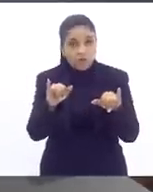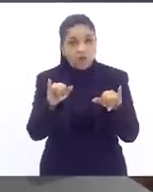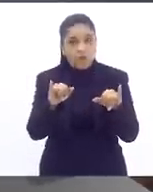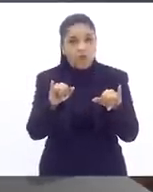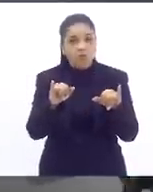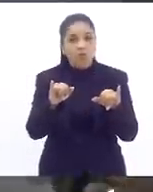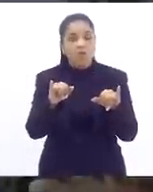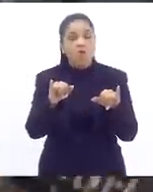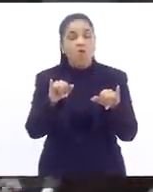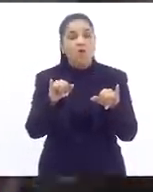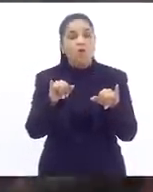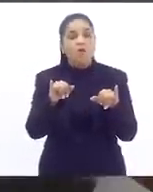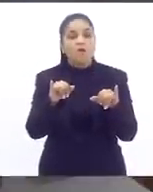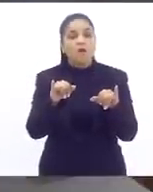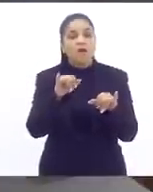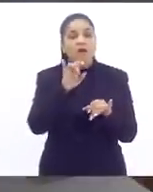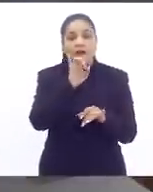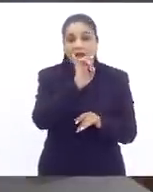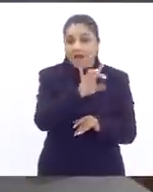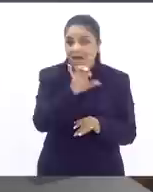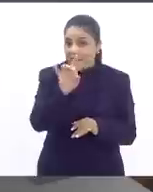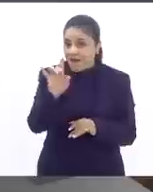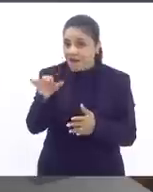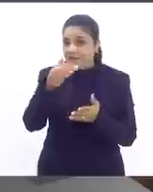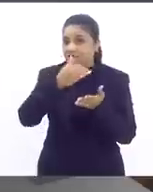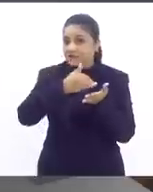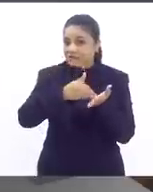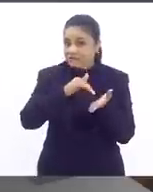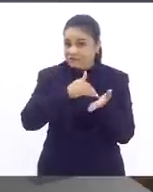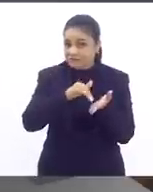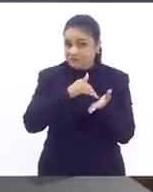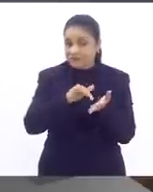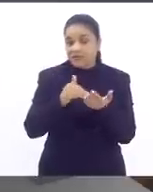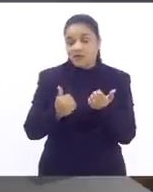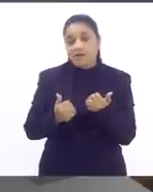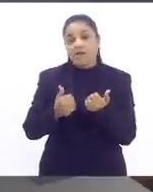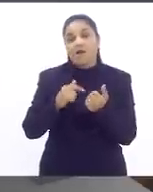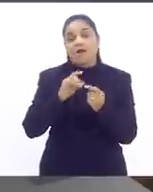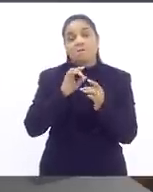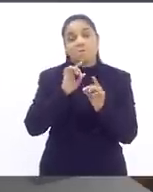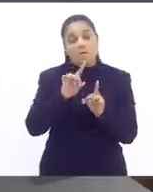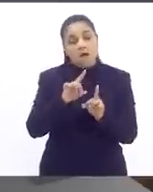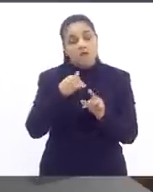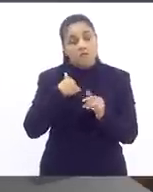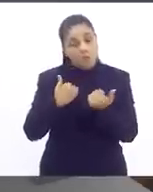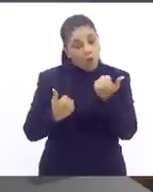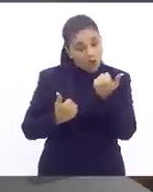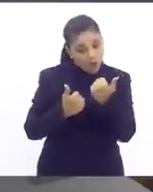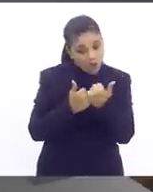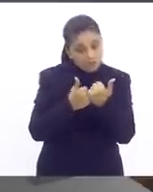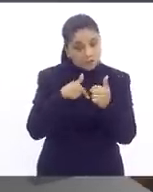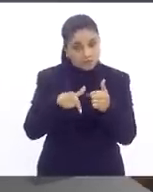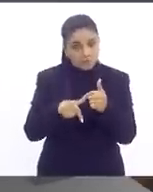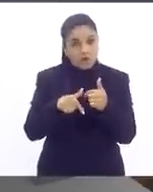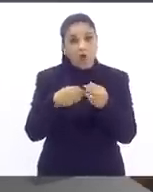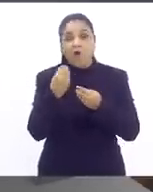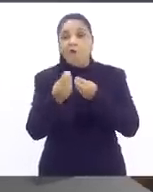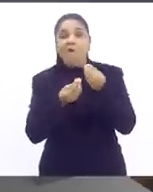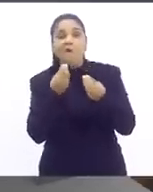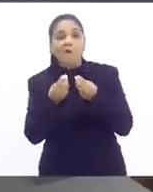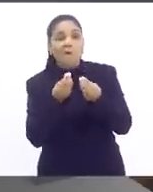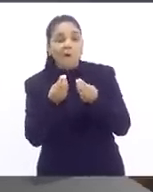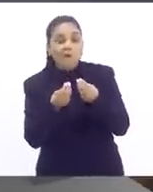é tratado por cada secretaria a gente pode auxiliar mas a definição de como vai tratar E como vai fazer